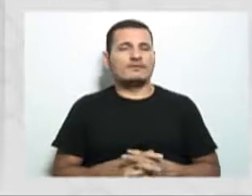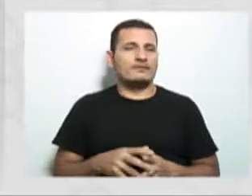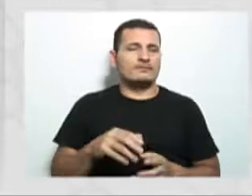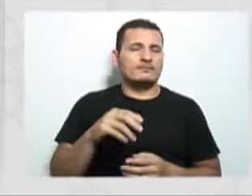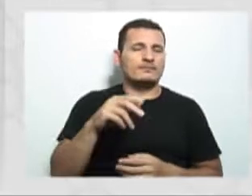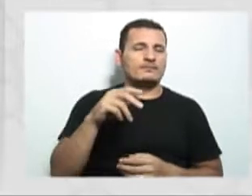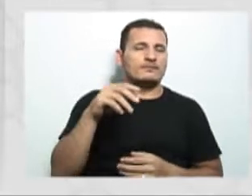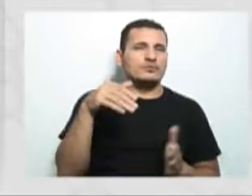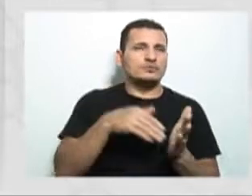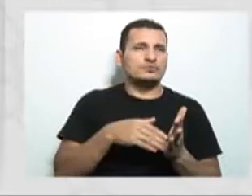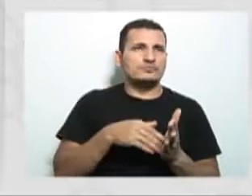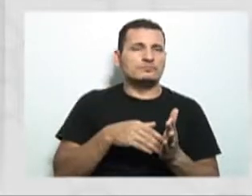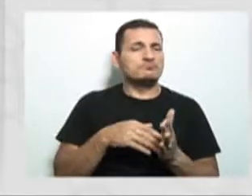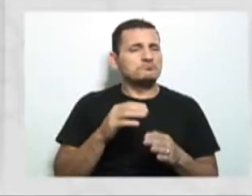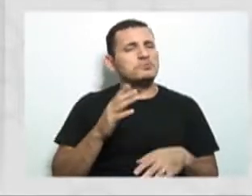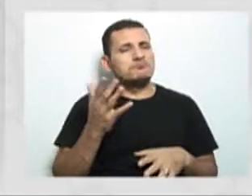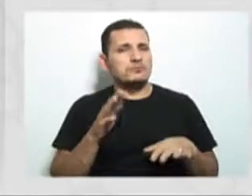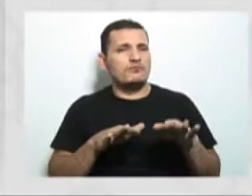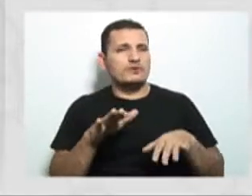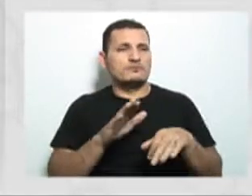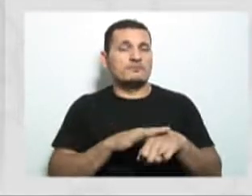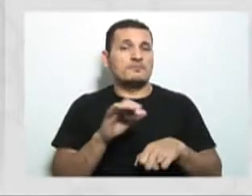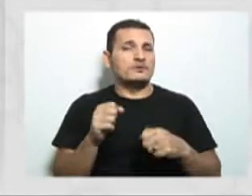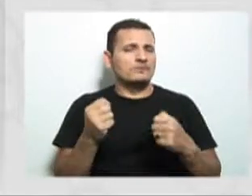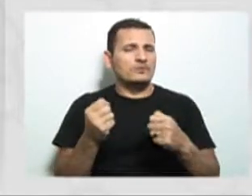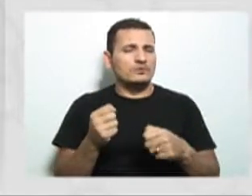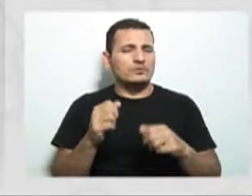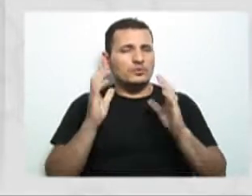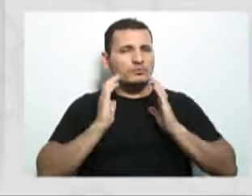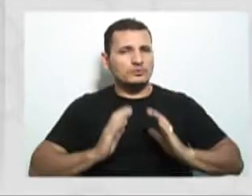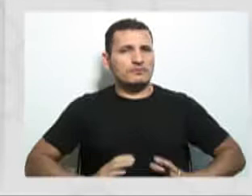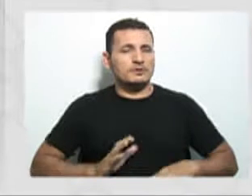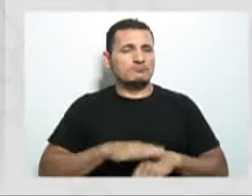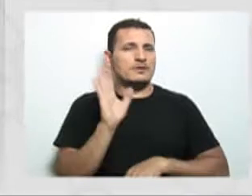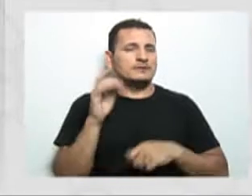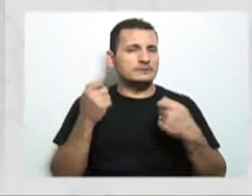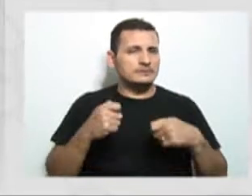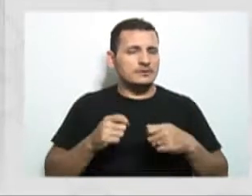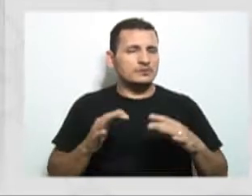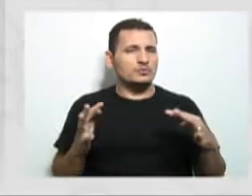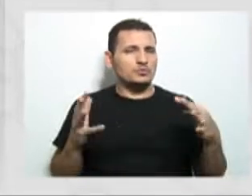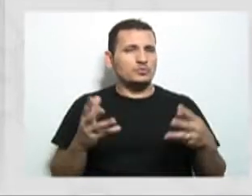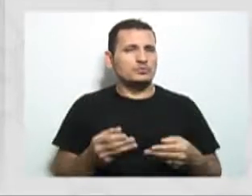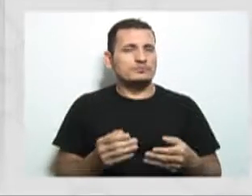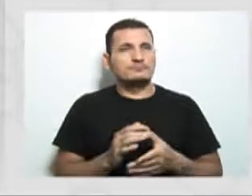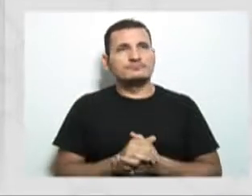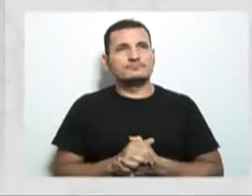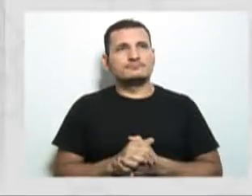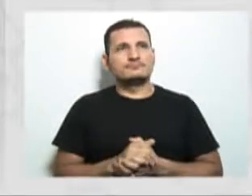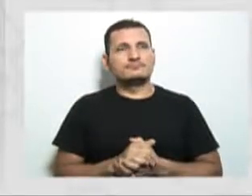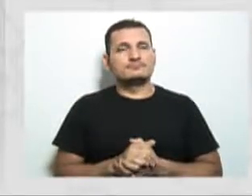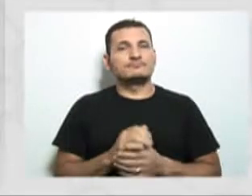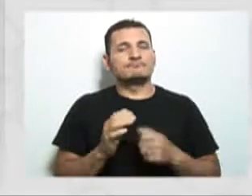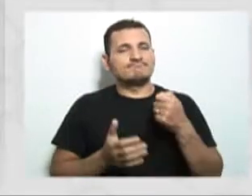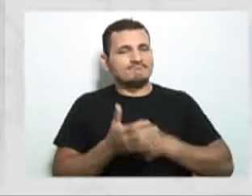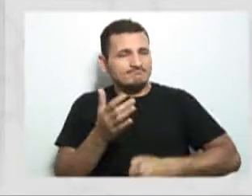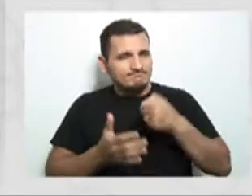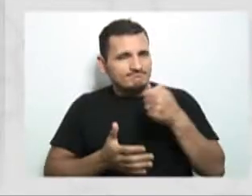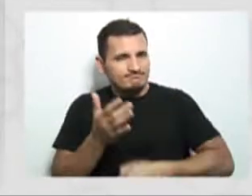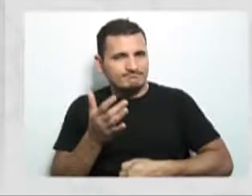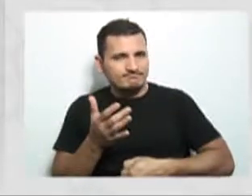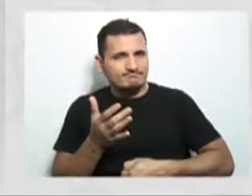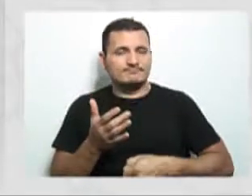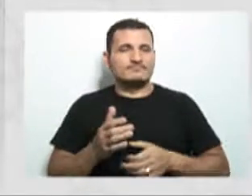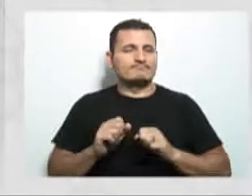a mais forte de todas, o comportamento mais necessário de todos, é a perseverança. Tá